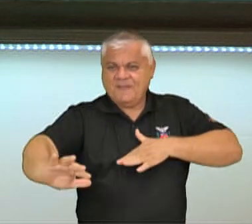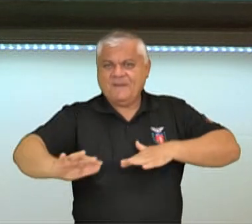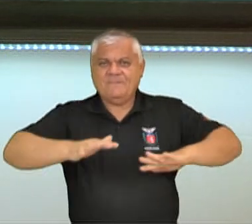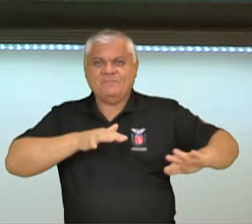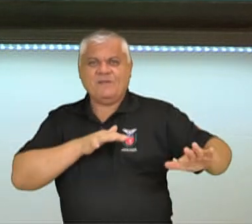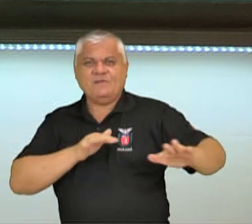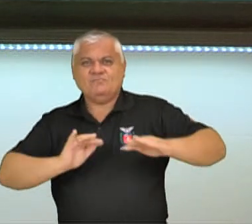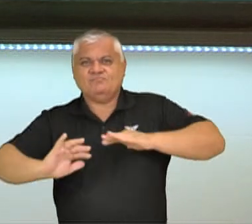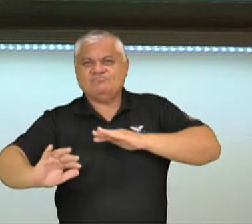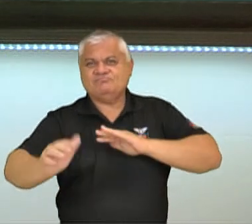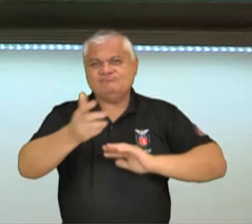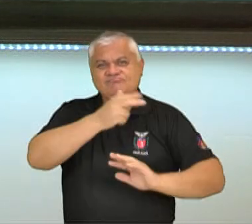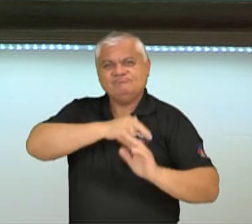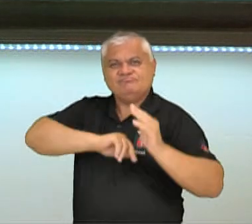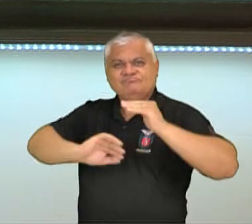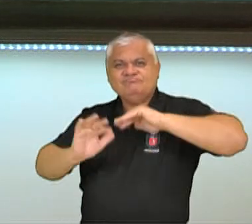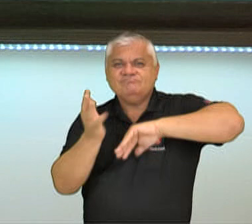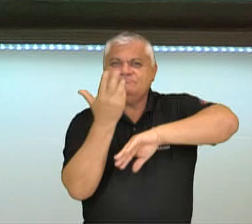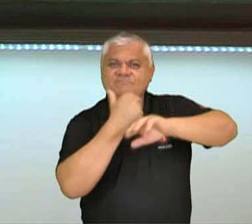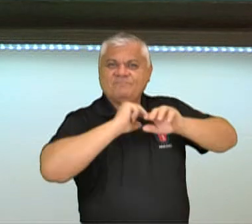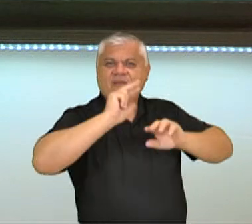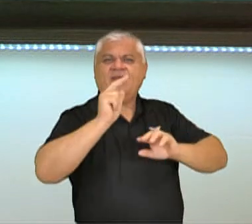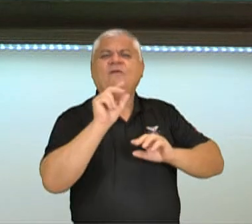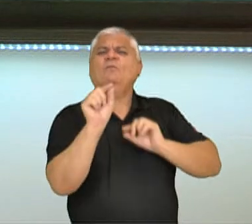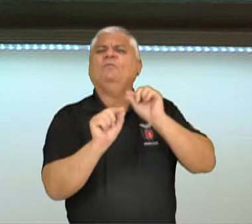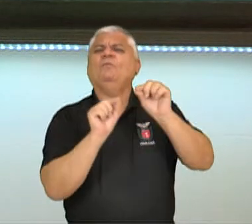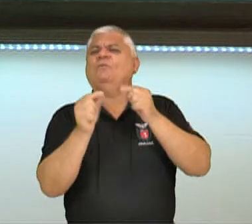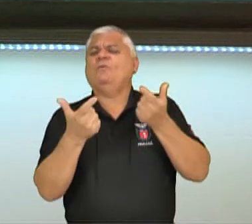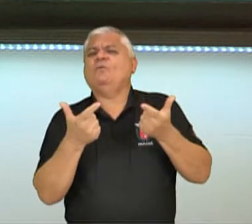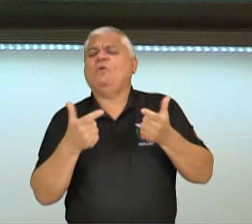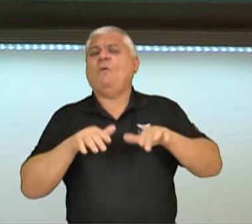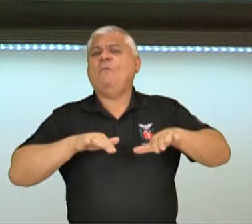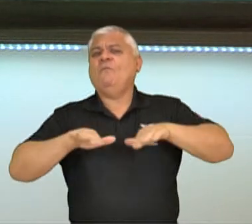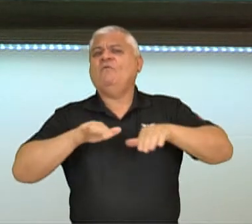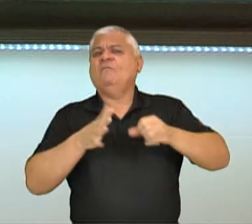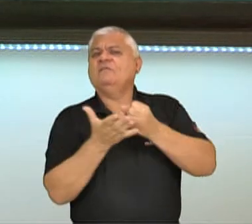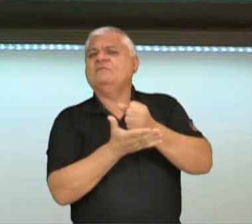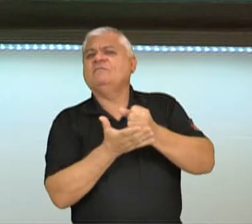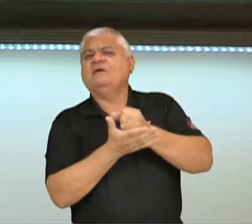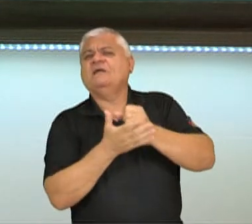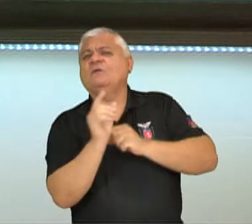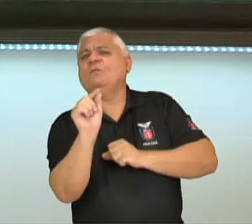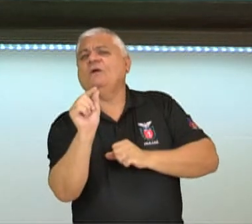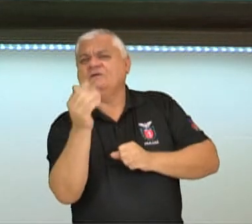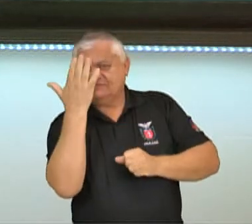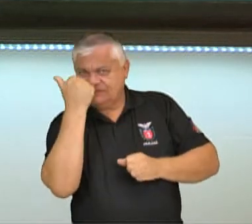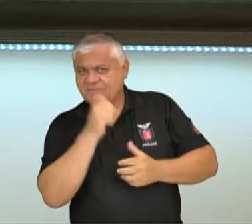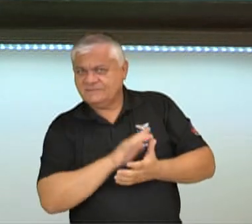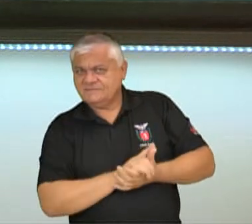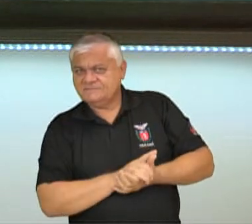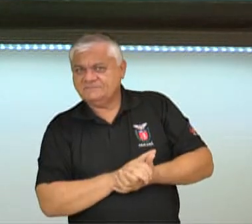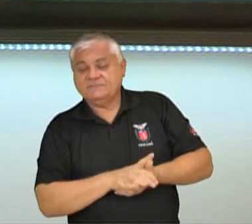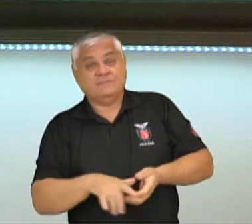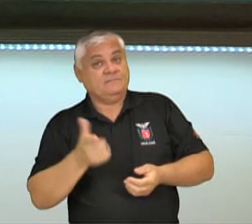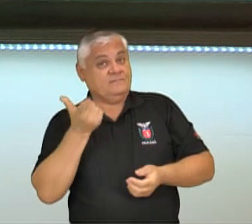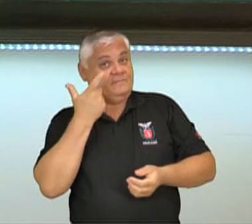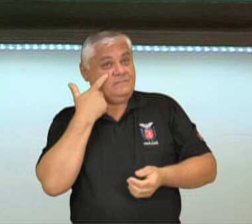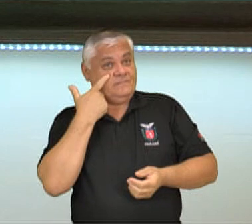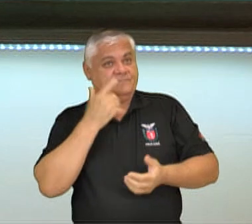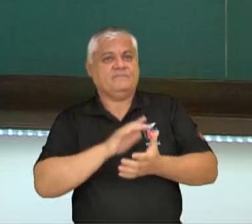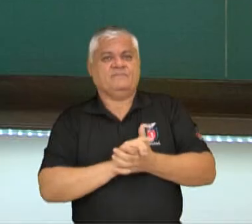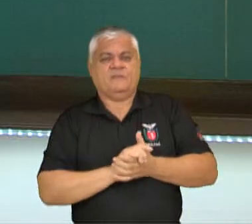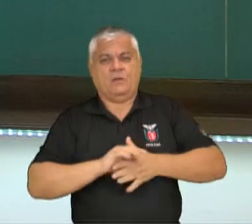são executados ali pelos capoeiristas, qual é o movimento básico? Você sabe dizer? Então, olha só.